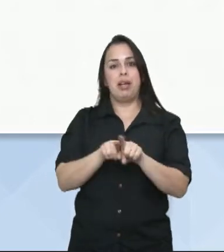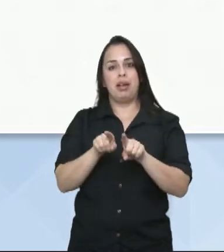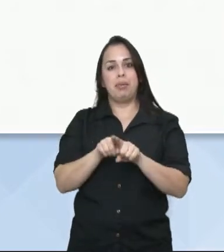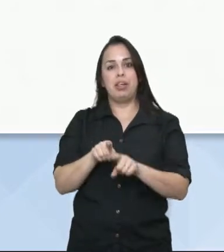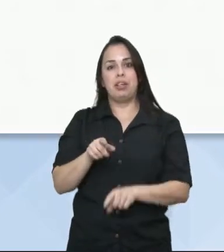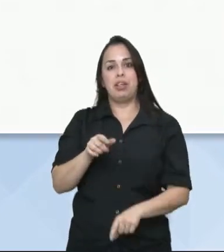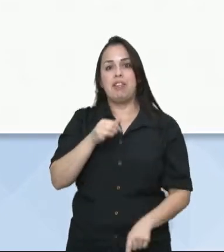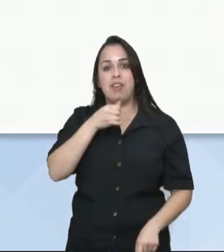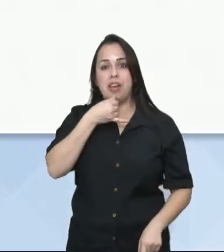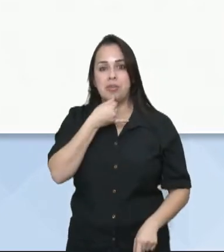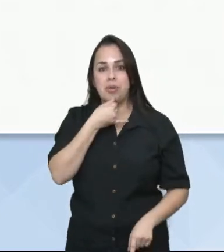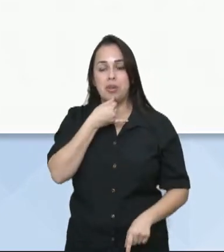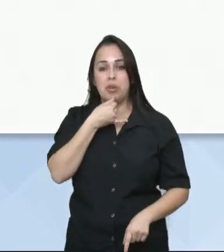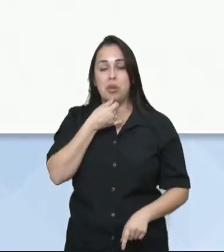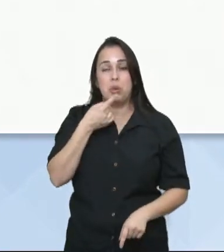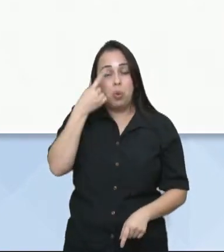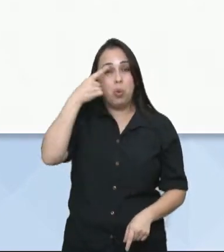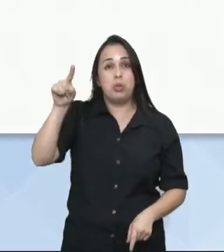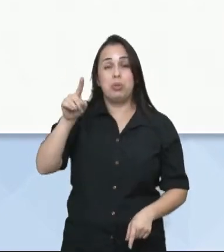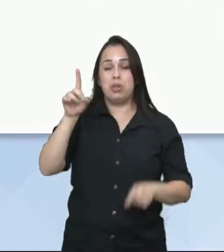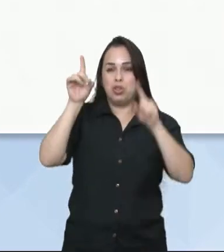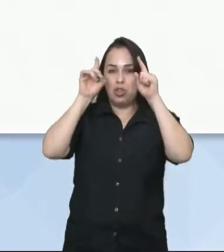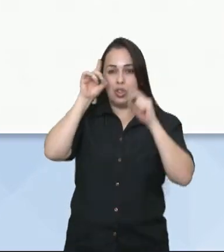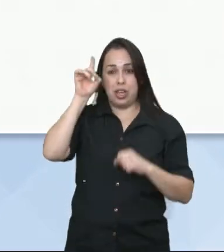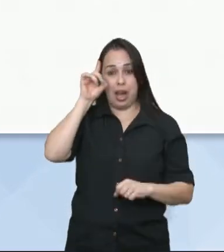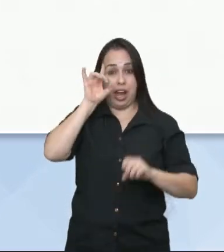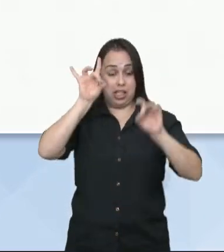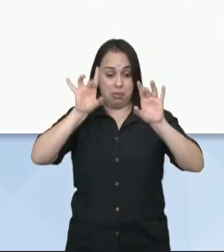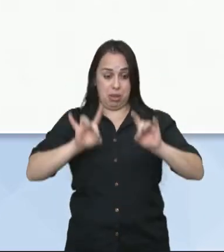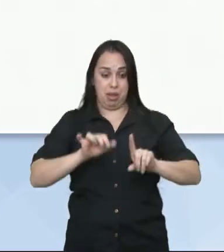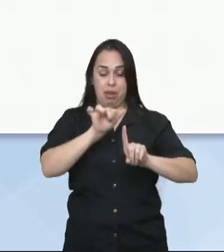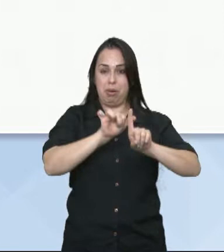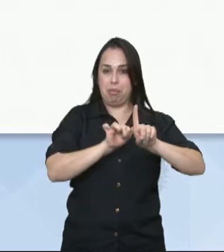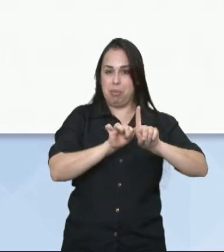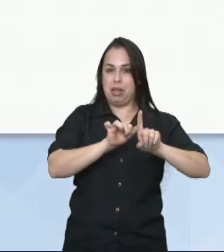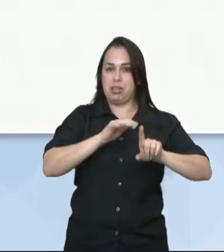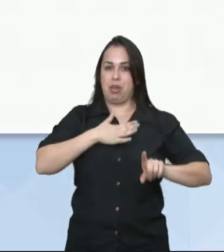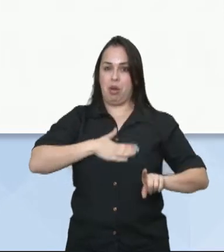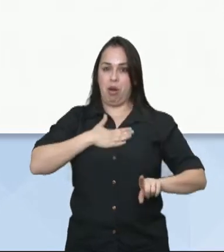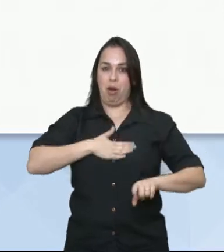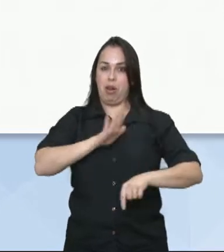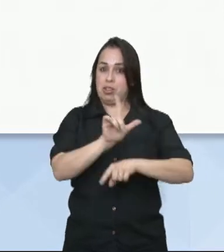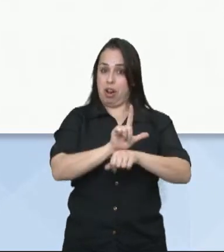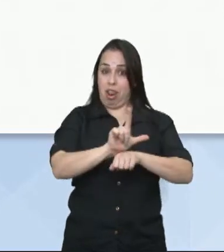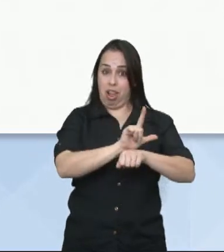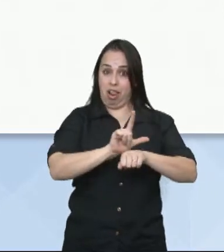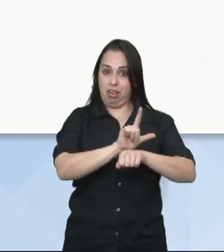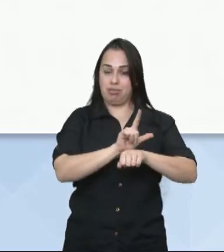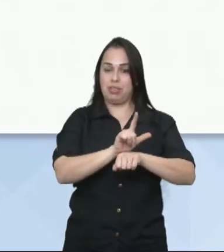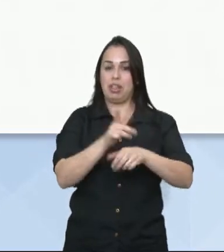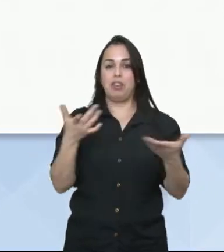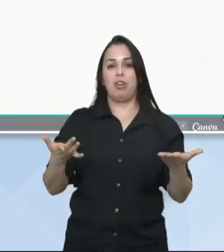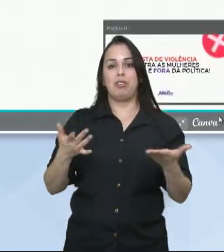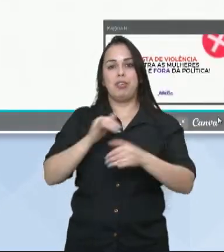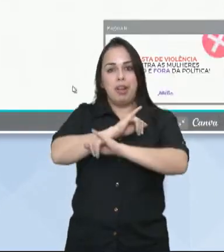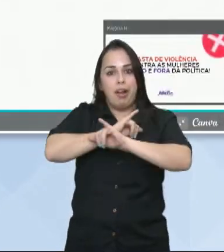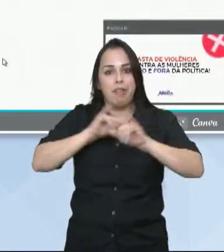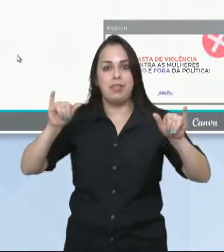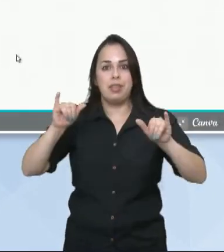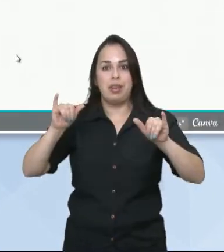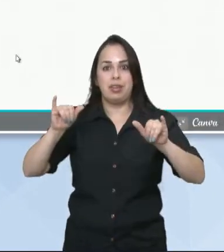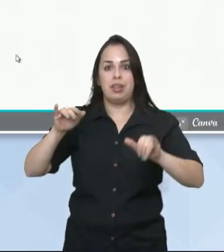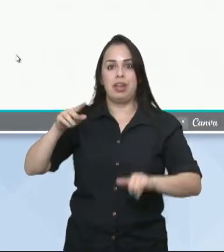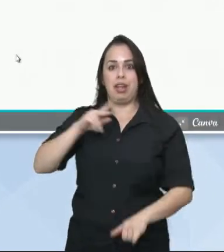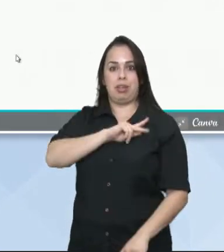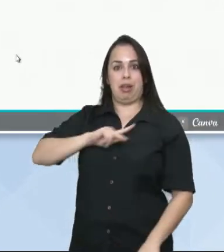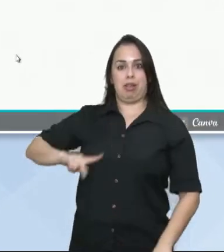da campanha Lilás, nós temos que fazer essa retrospectiva trágica daquele quem dirige o país, que